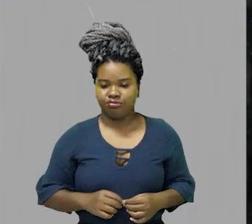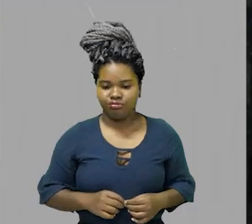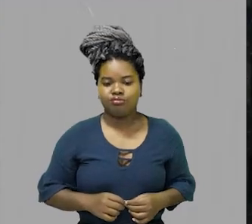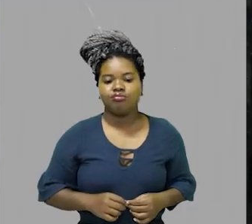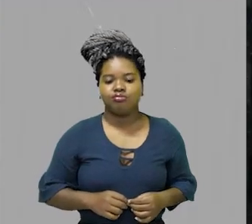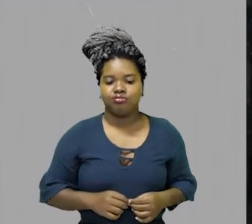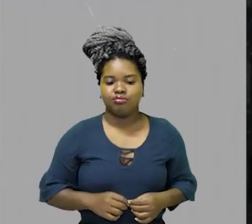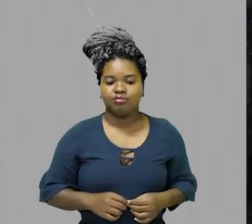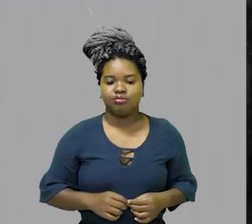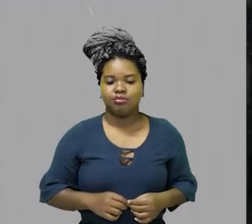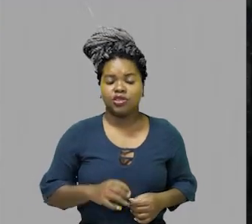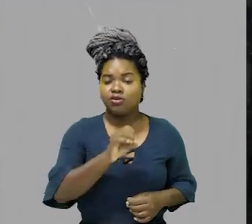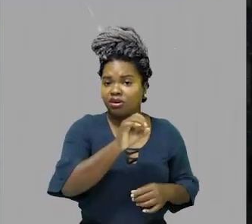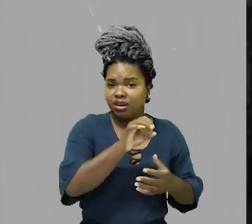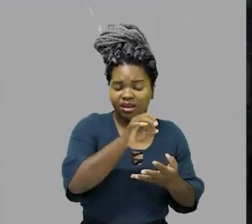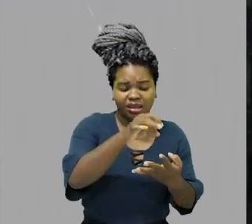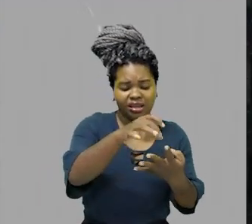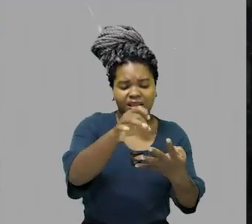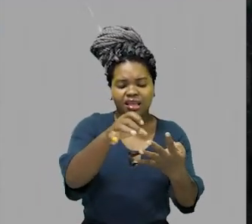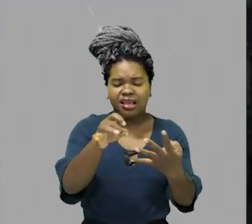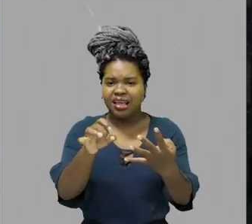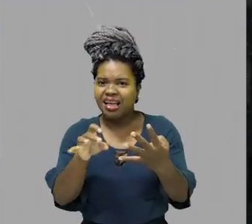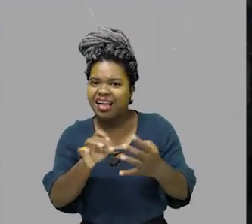bolinhas aqui, cada bolinha dessa, a gente chama de